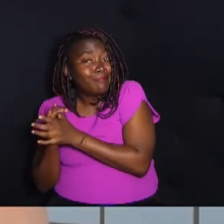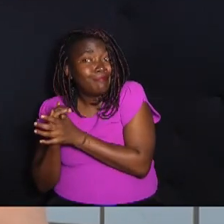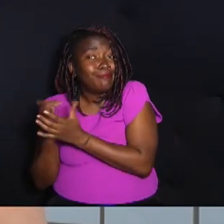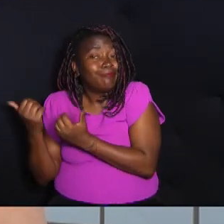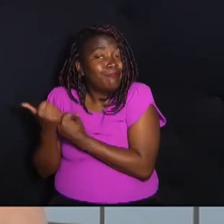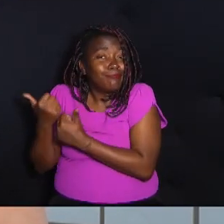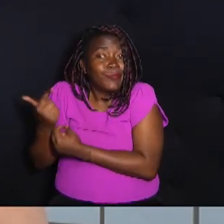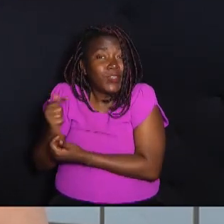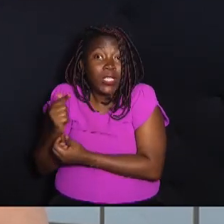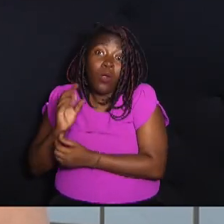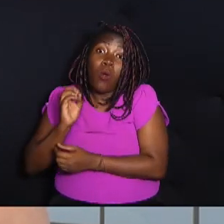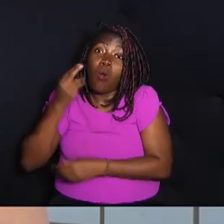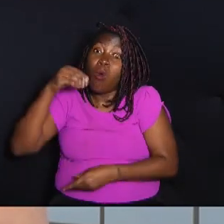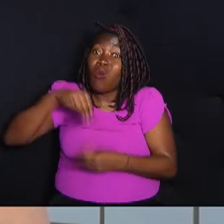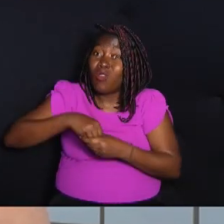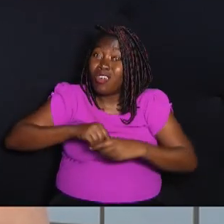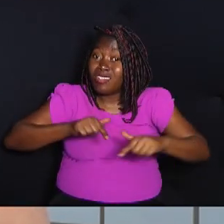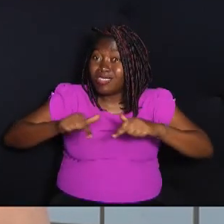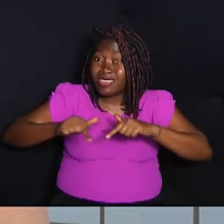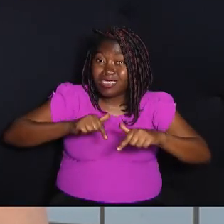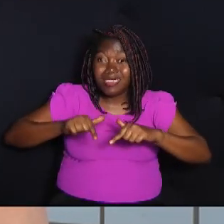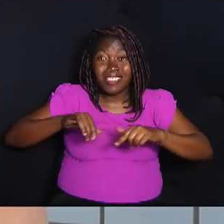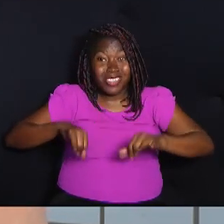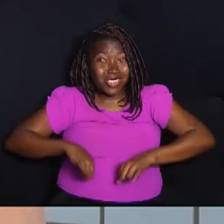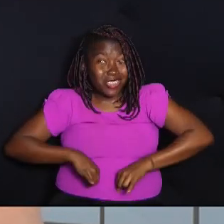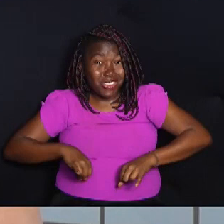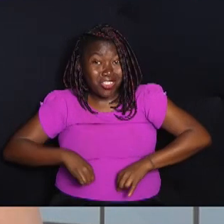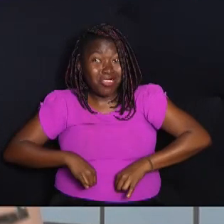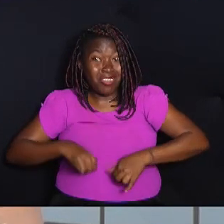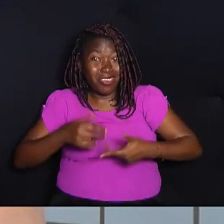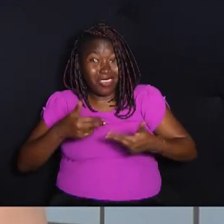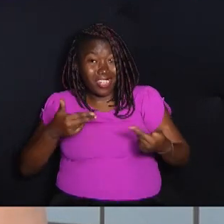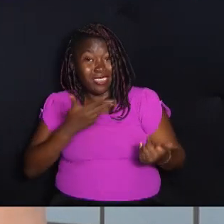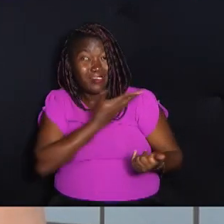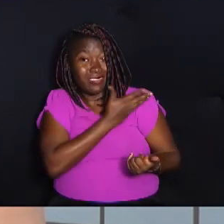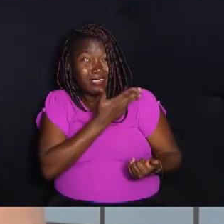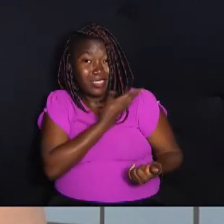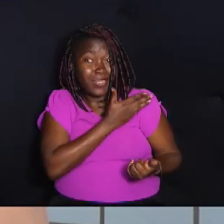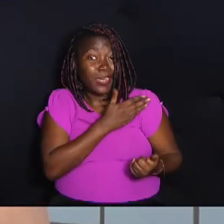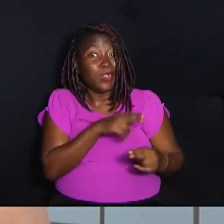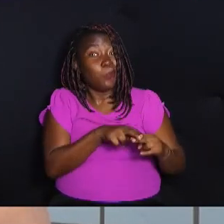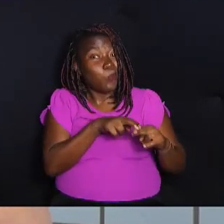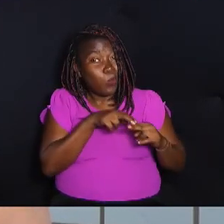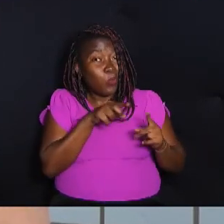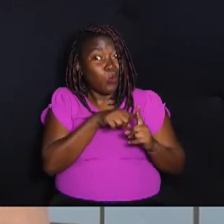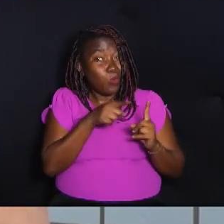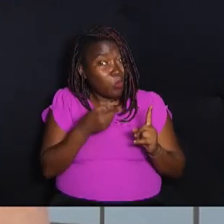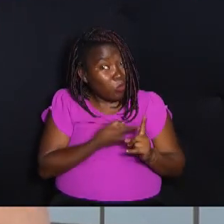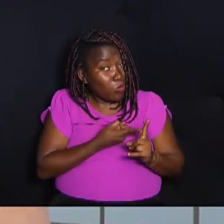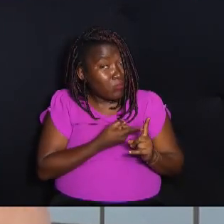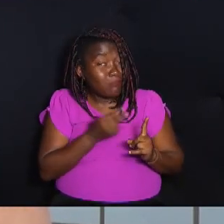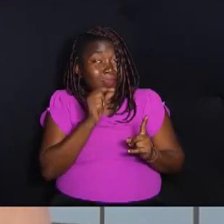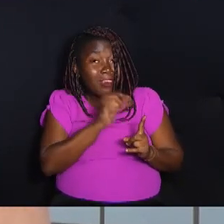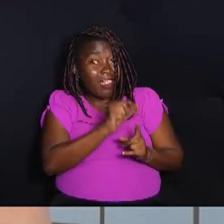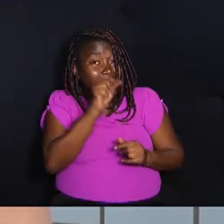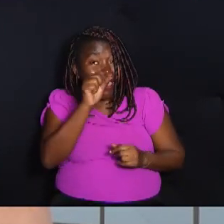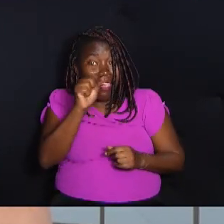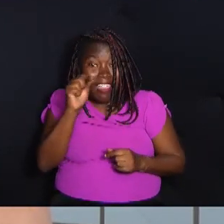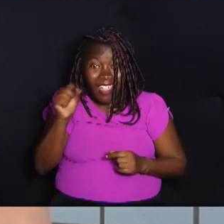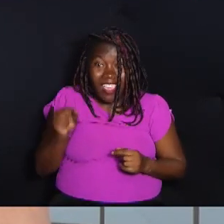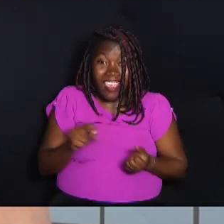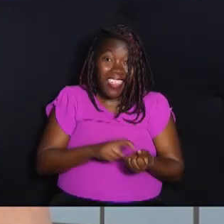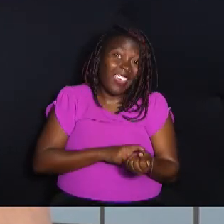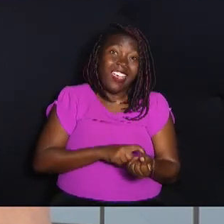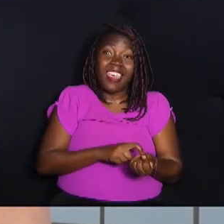do trabalho que ela está, sofre algum tipo de discriminação por estar grávida. Então, essas situações